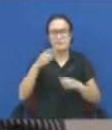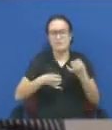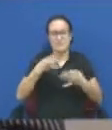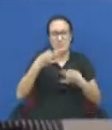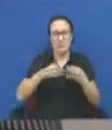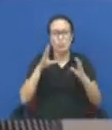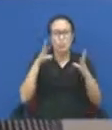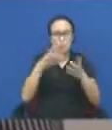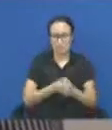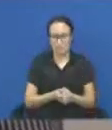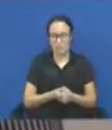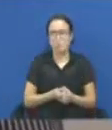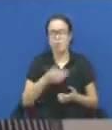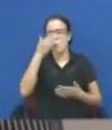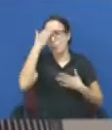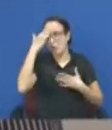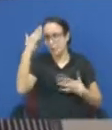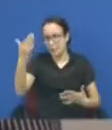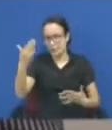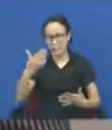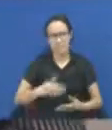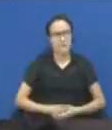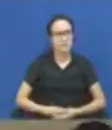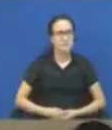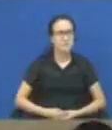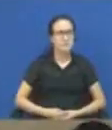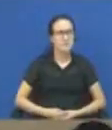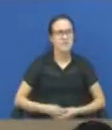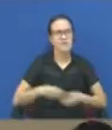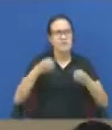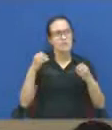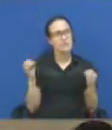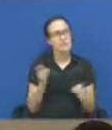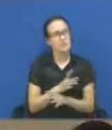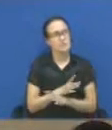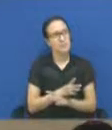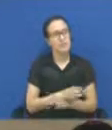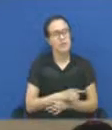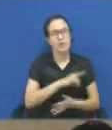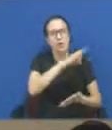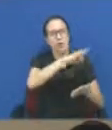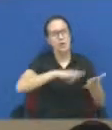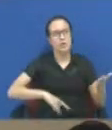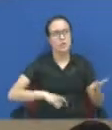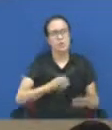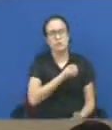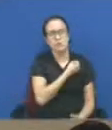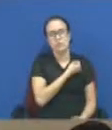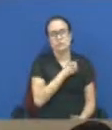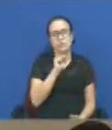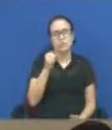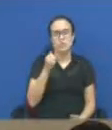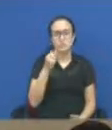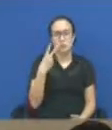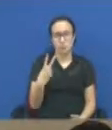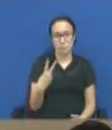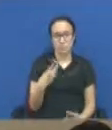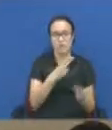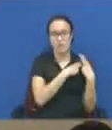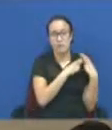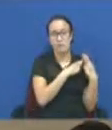a todos pela aprovação do projeto. Encerrada a justificativa, apreciaremos agora a moção número 82, de autoria do vereador Dr.